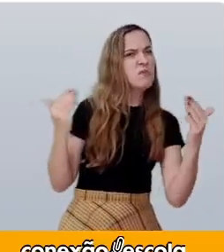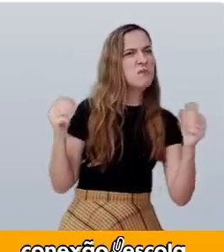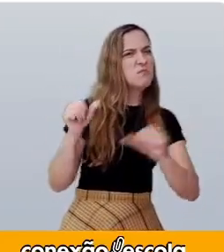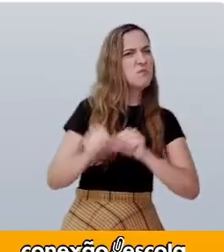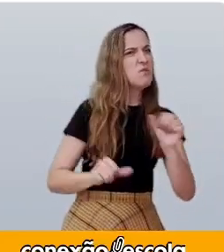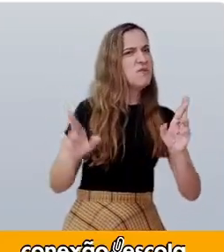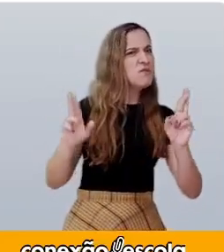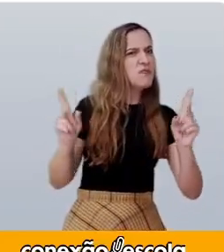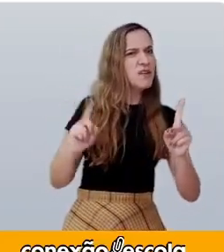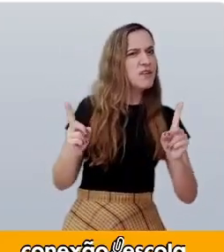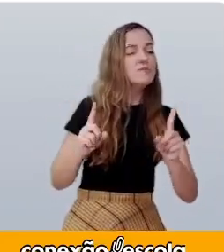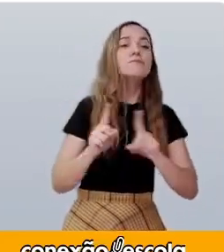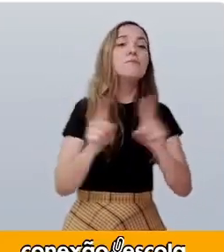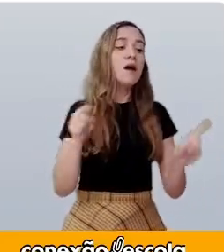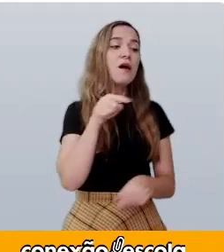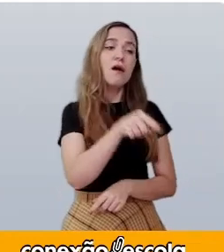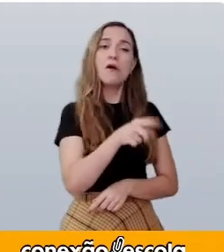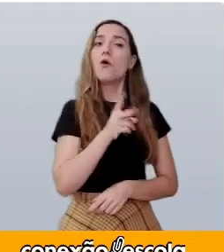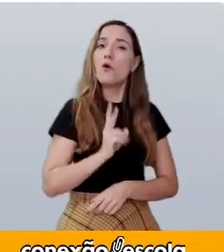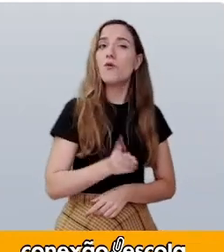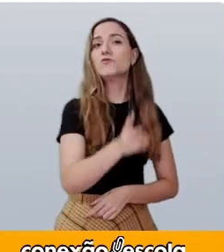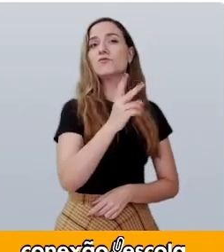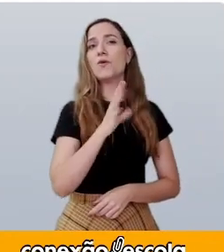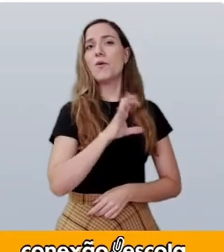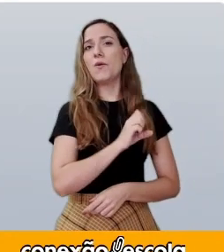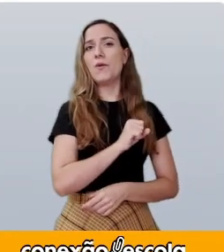O mesmo livro que fez sucesso há 50 anos.